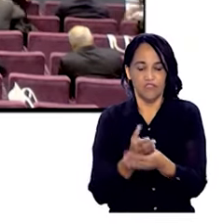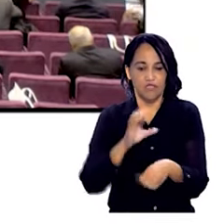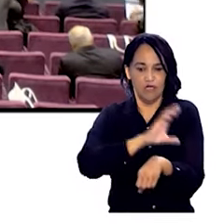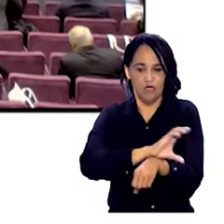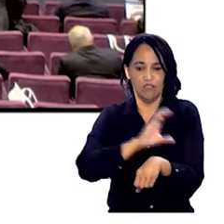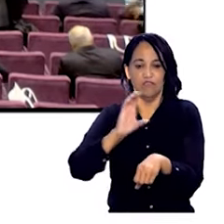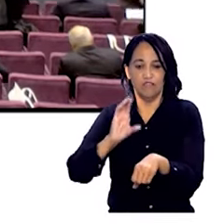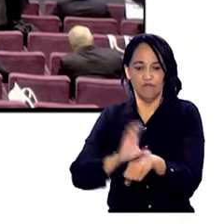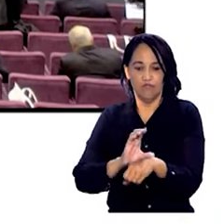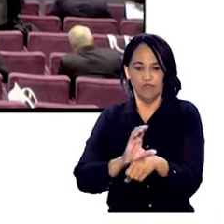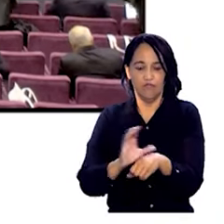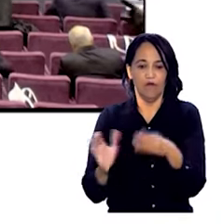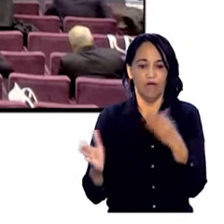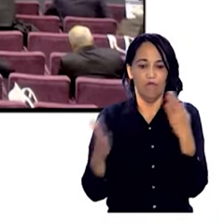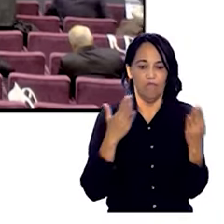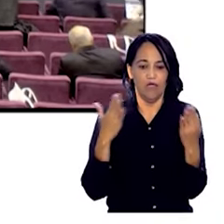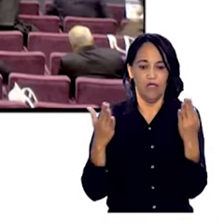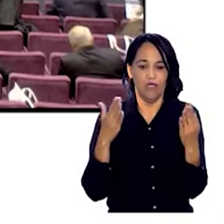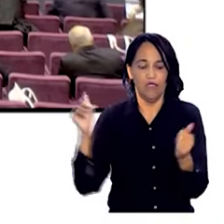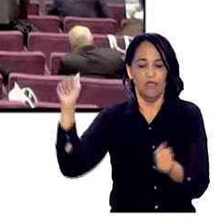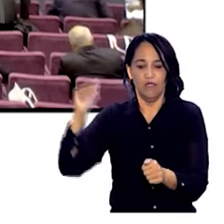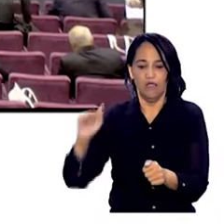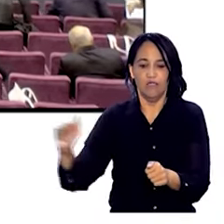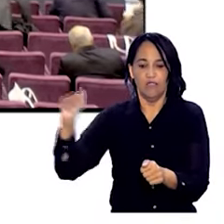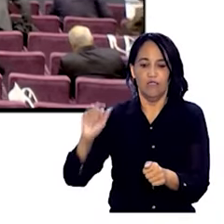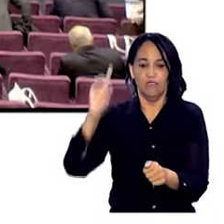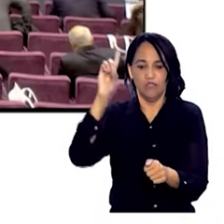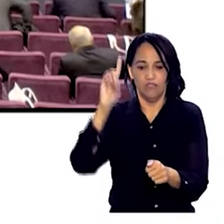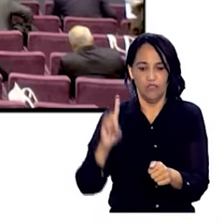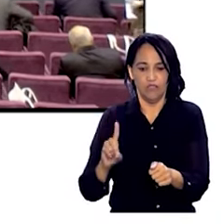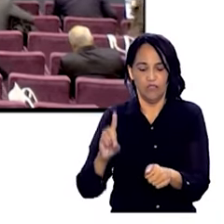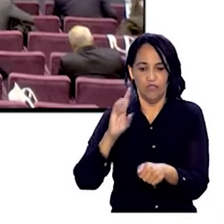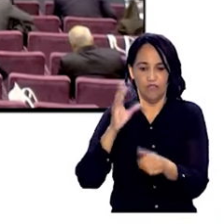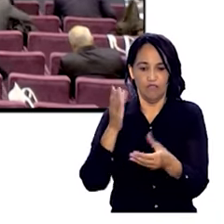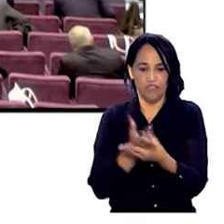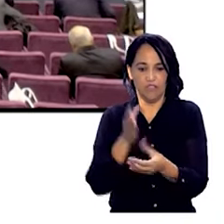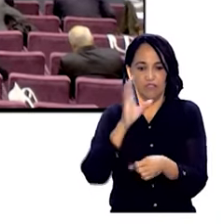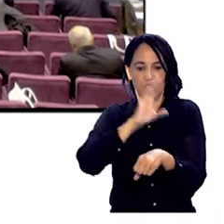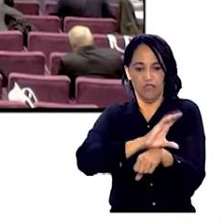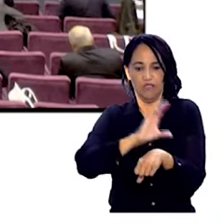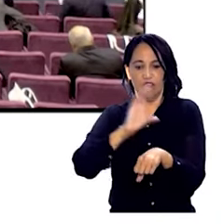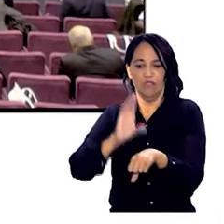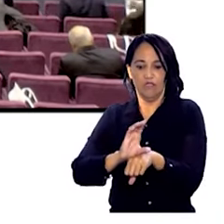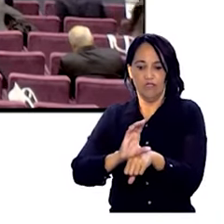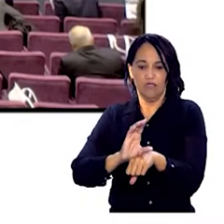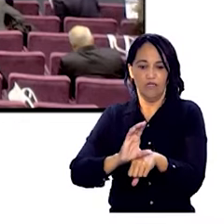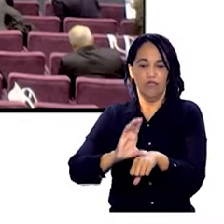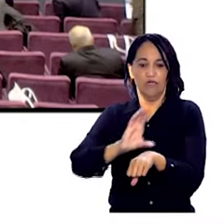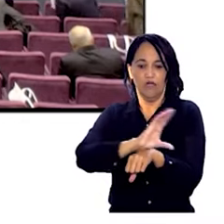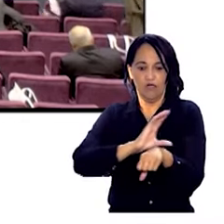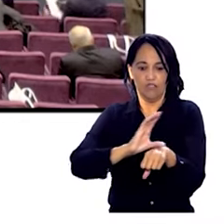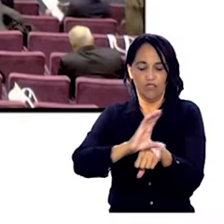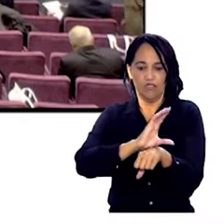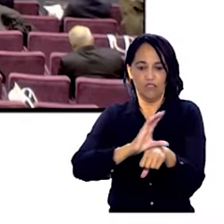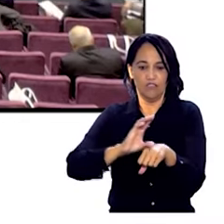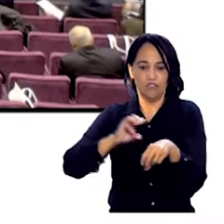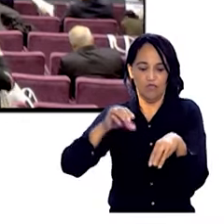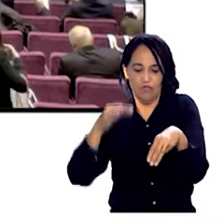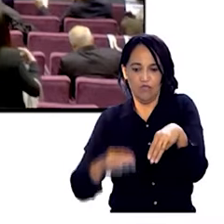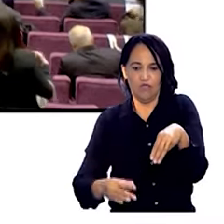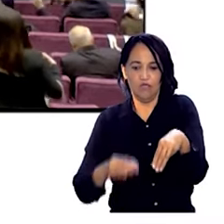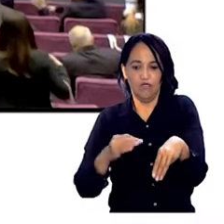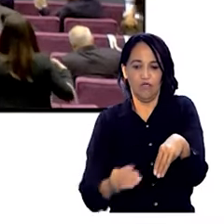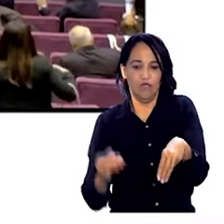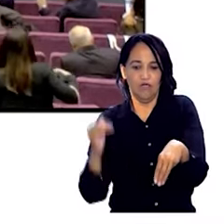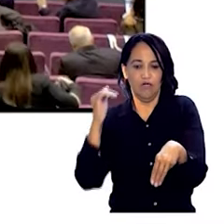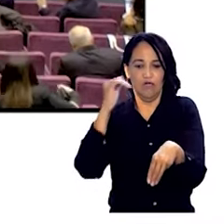Associação Brasileira de Direito Processual Civil sob a Coordenação Geral do Excelentíssimo Senhor Ministro do Superior Tribunal